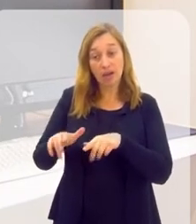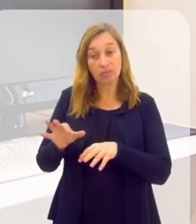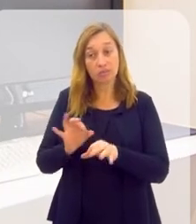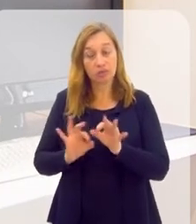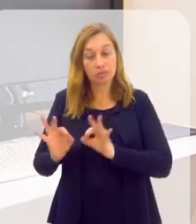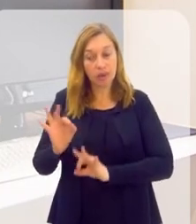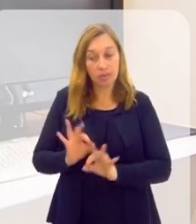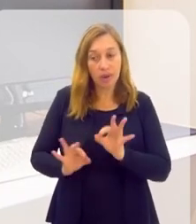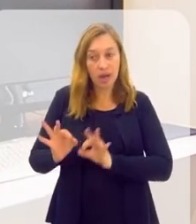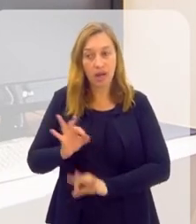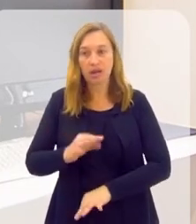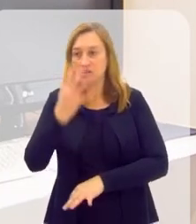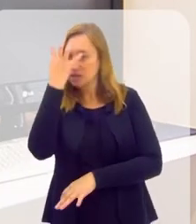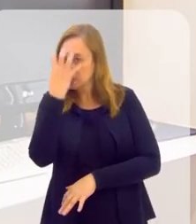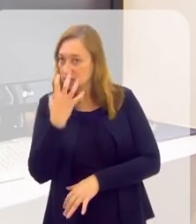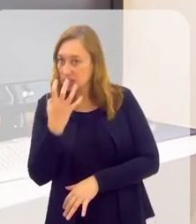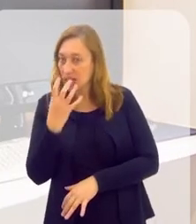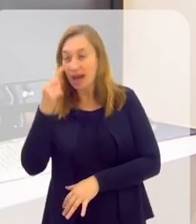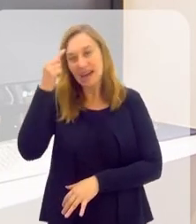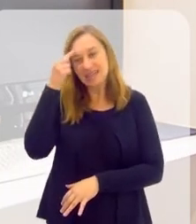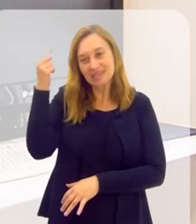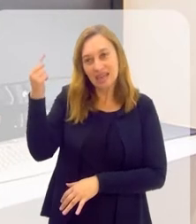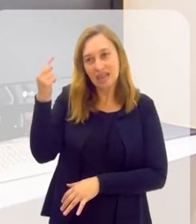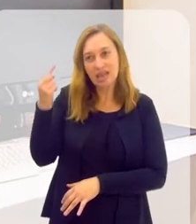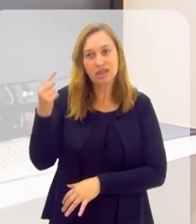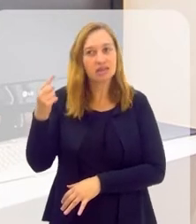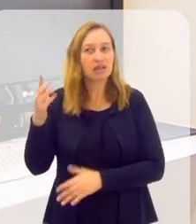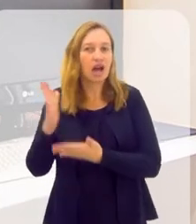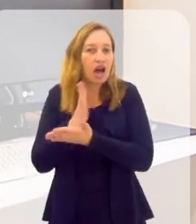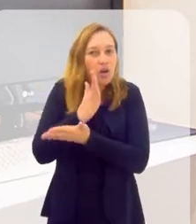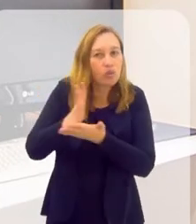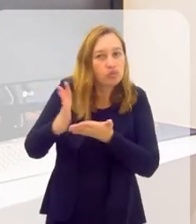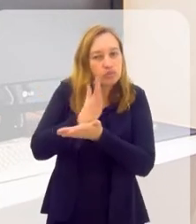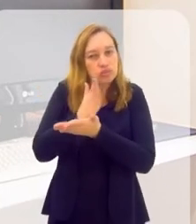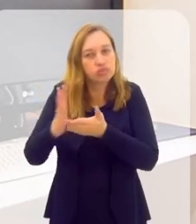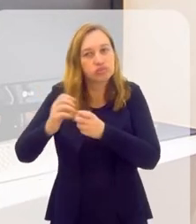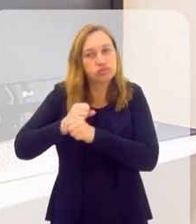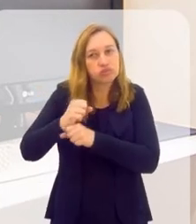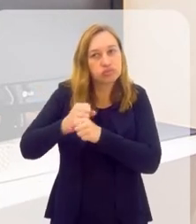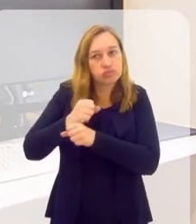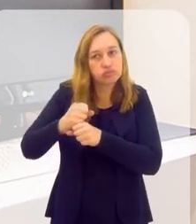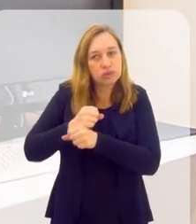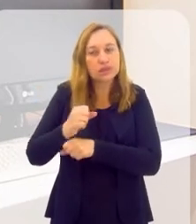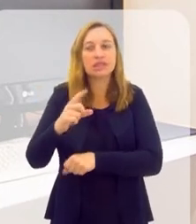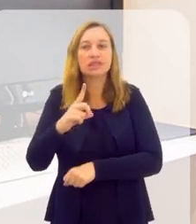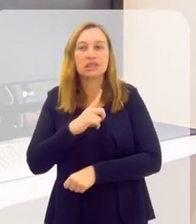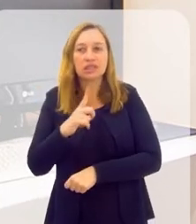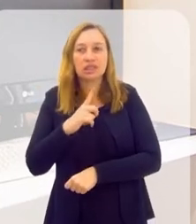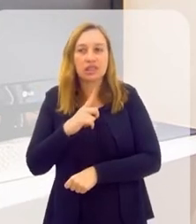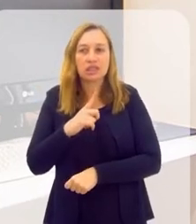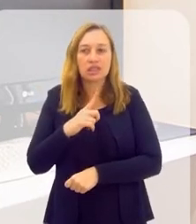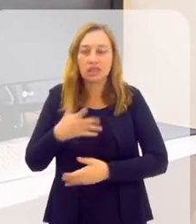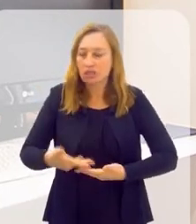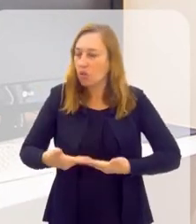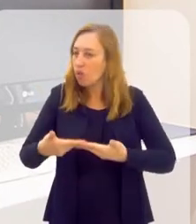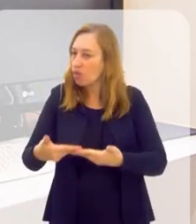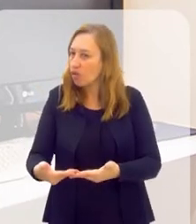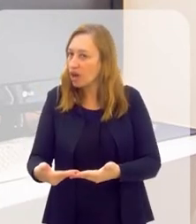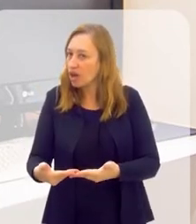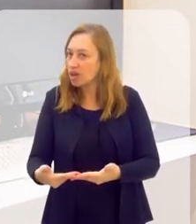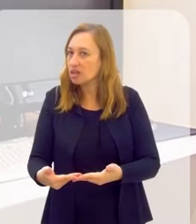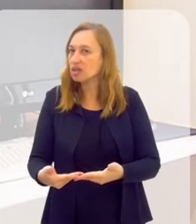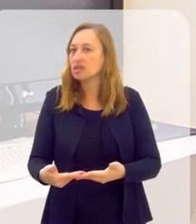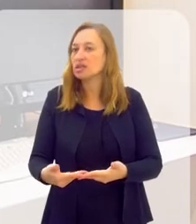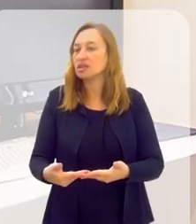sendo feito e de forma muito séria, a ideia é de que daqui a alguns anos a gente tenha aí essa